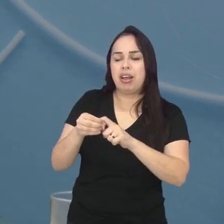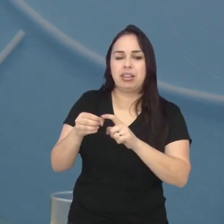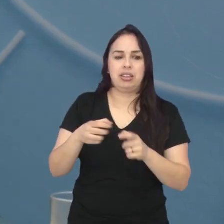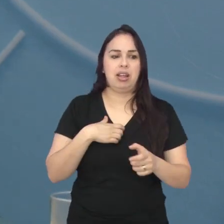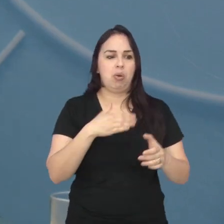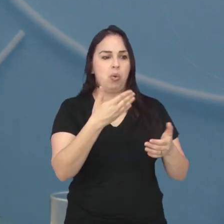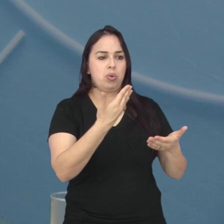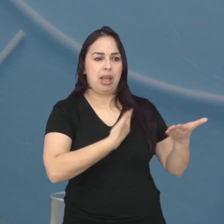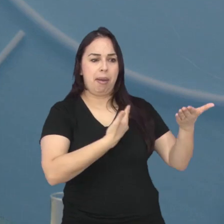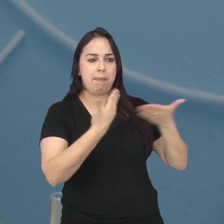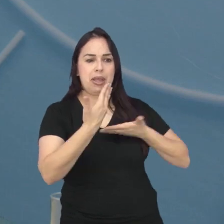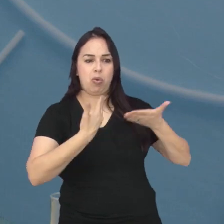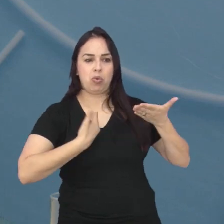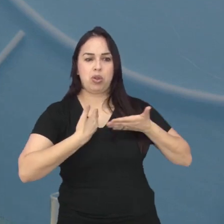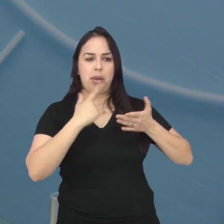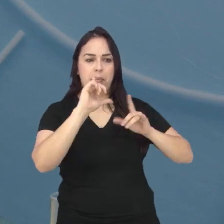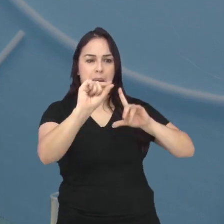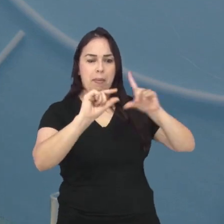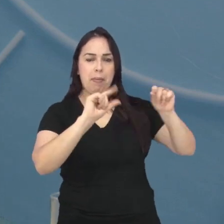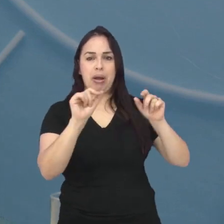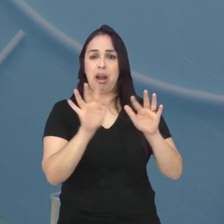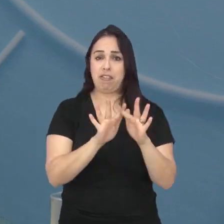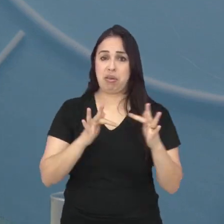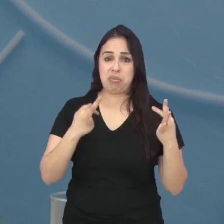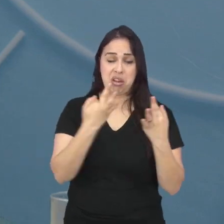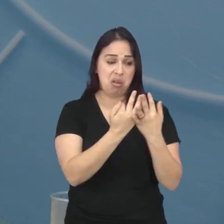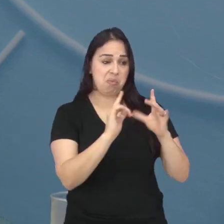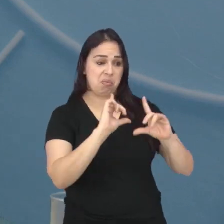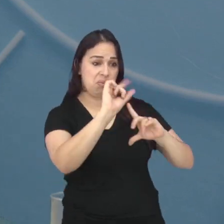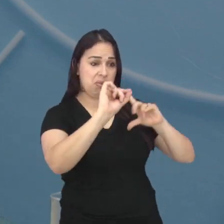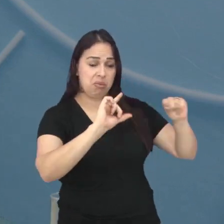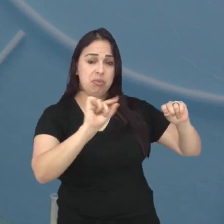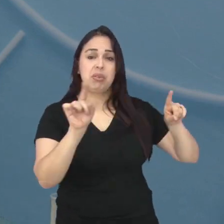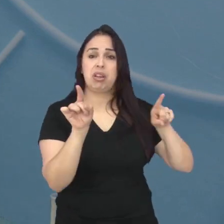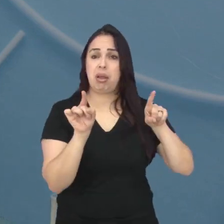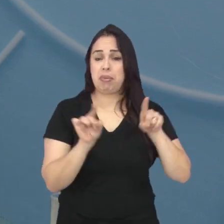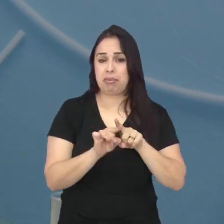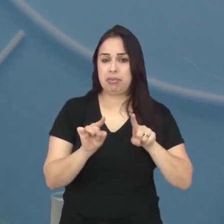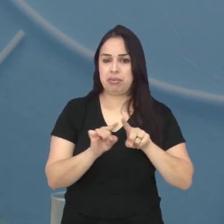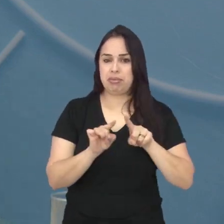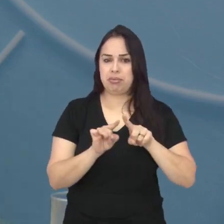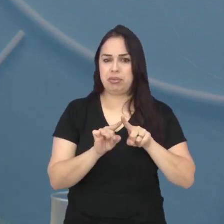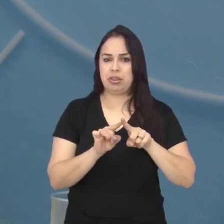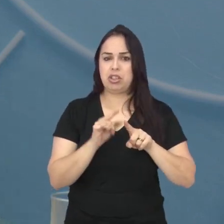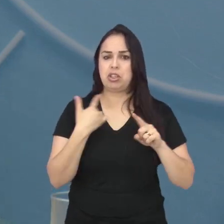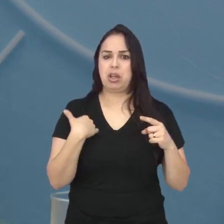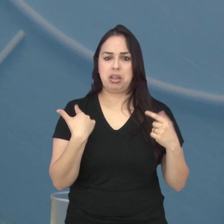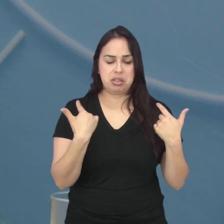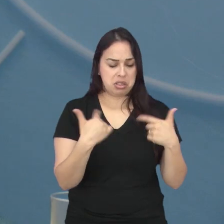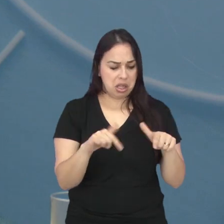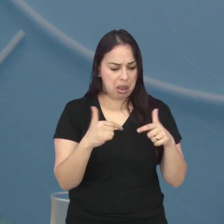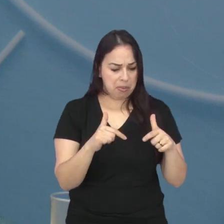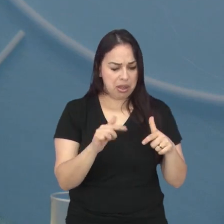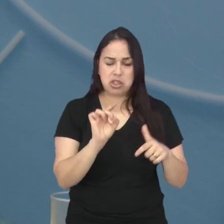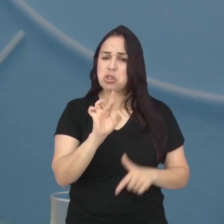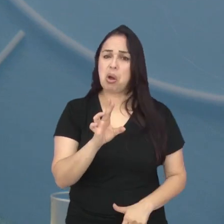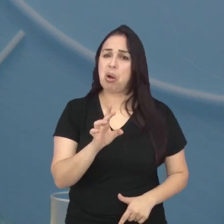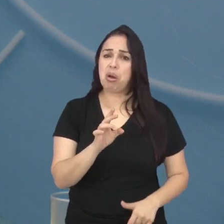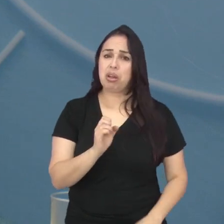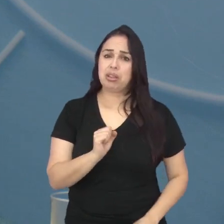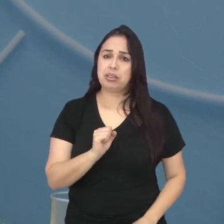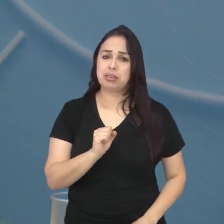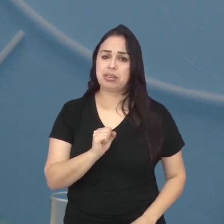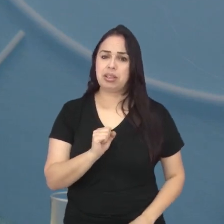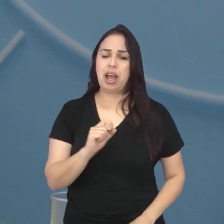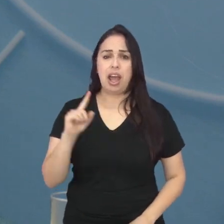Não tem mais círculo de amizade, a família também está distante. só sobra o trabalho se a pessoa tiver, se ela não tiver